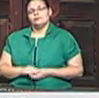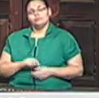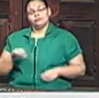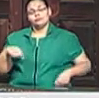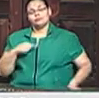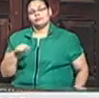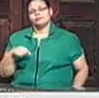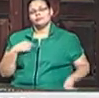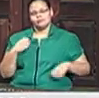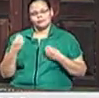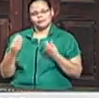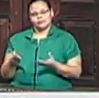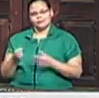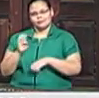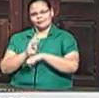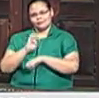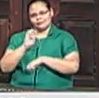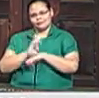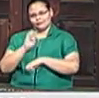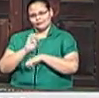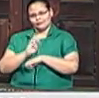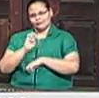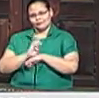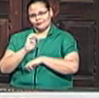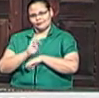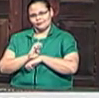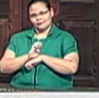Nós demos ao Estado instrumentos